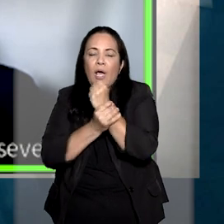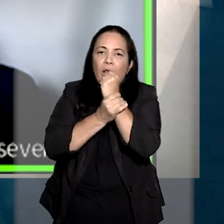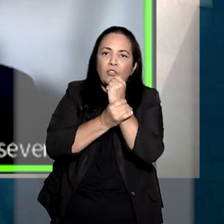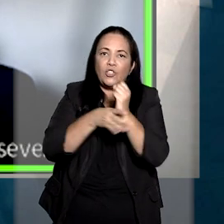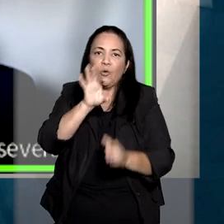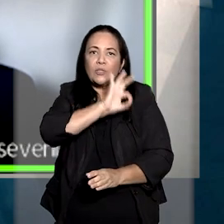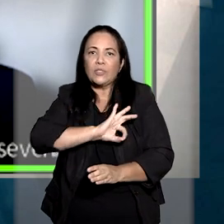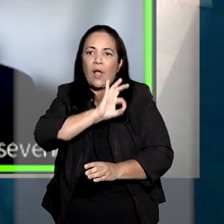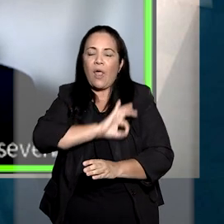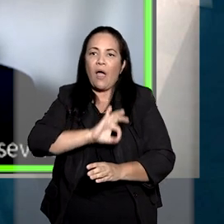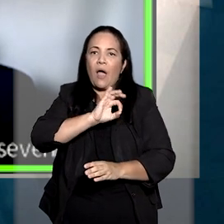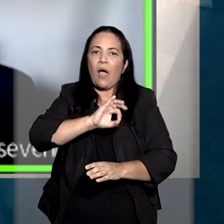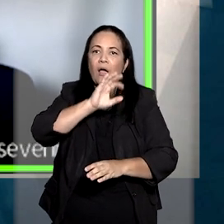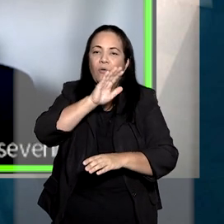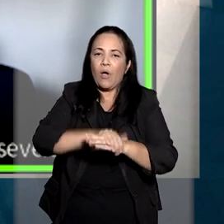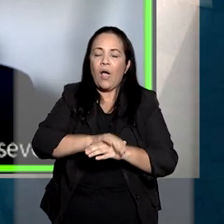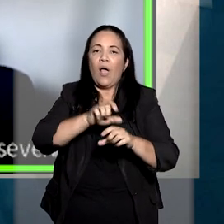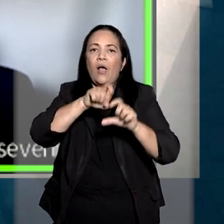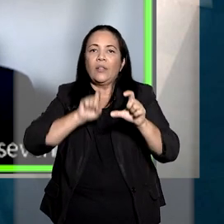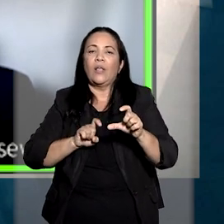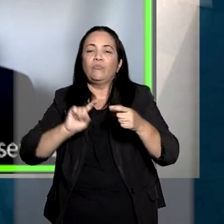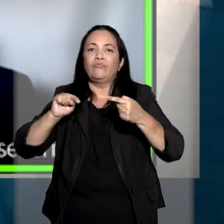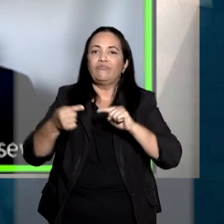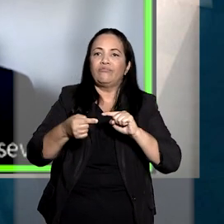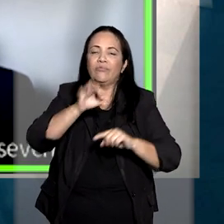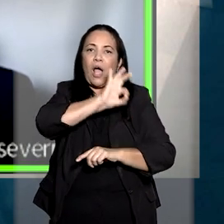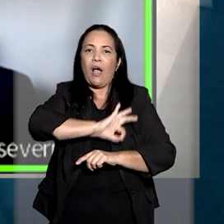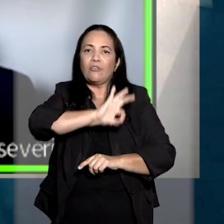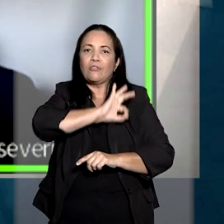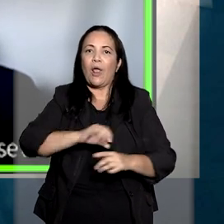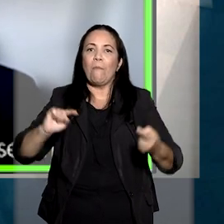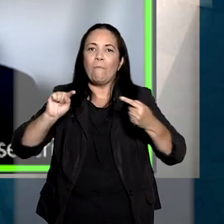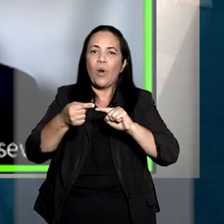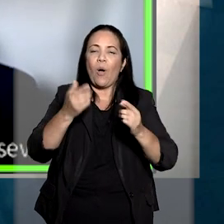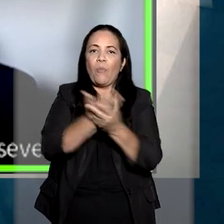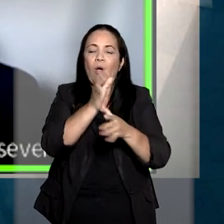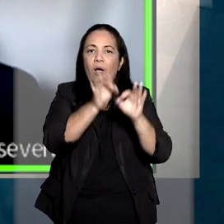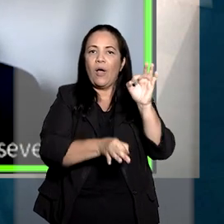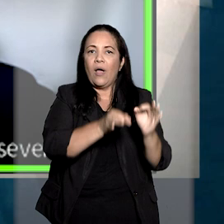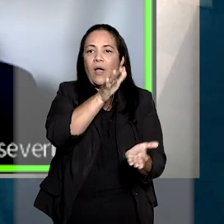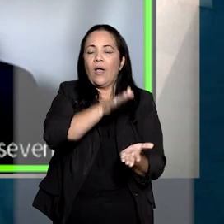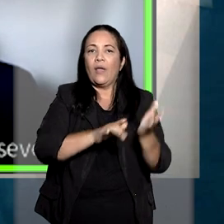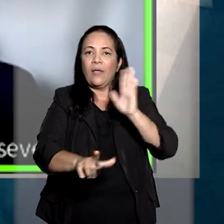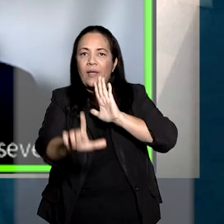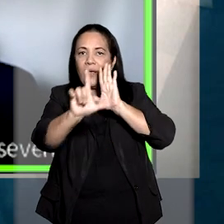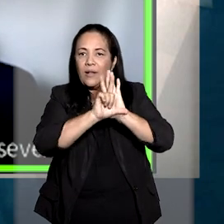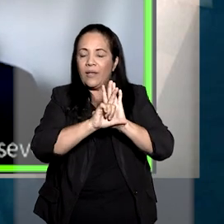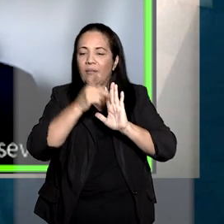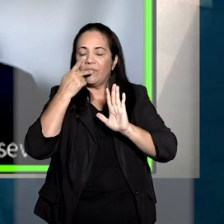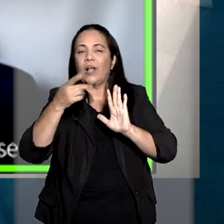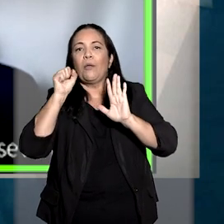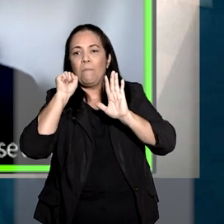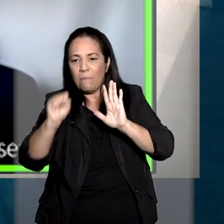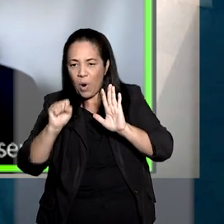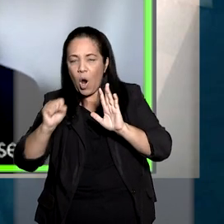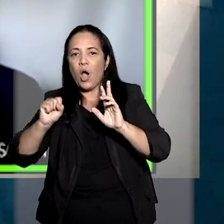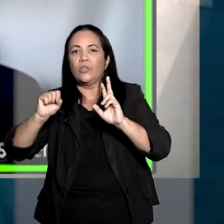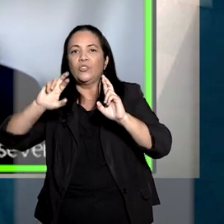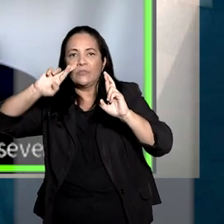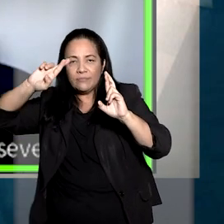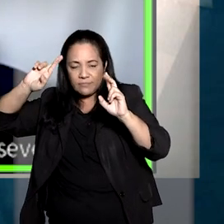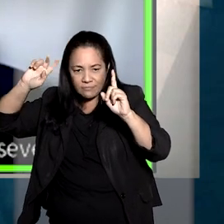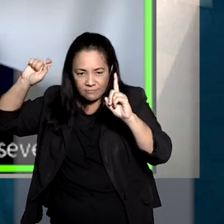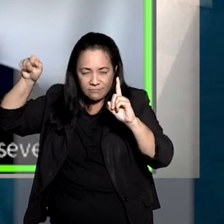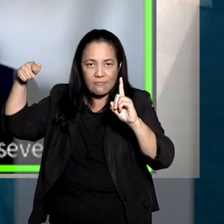direito autônomo em relação aos honorários e tem legitimidade para recorrer